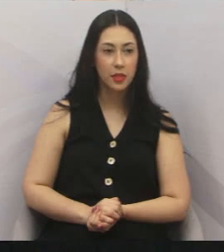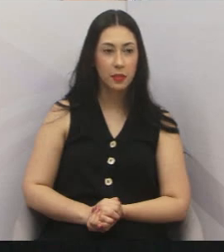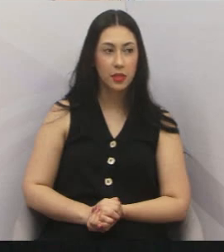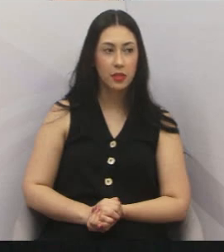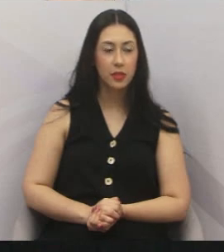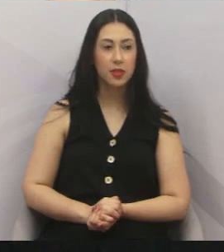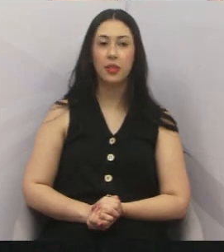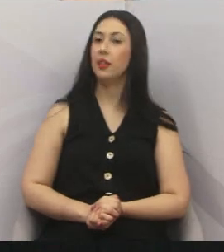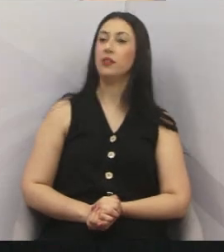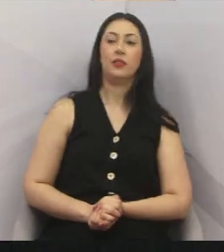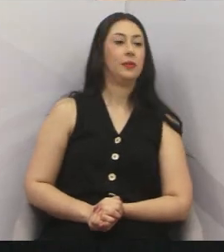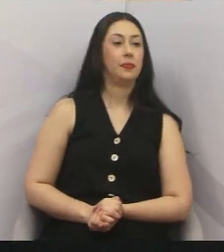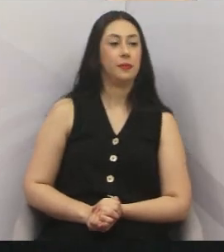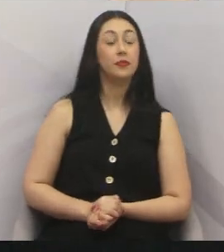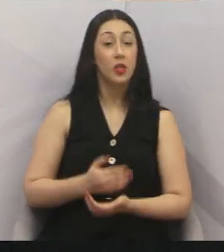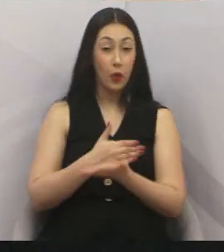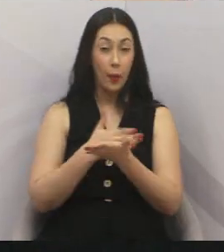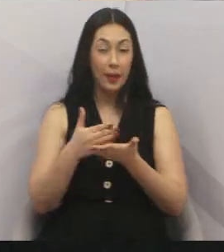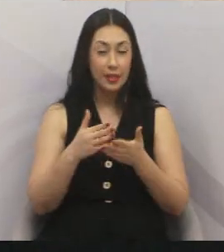Começar a contagem, então.